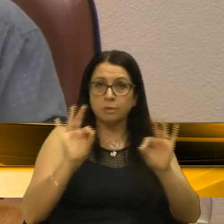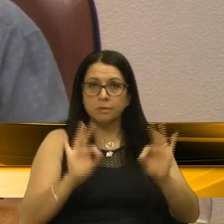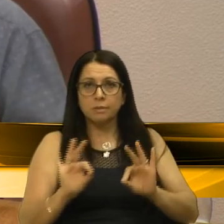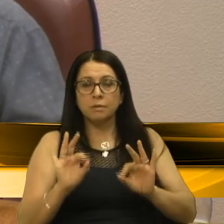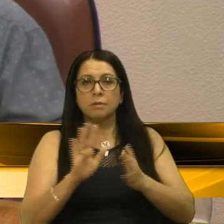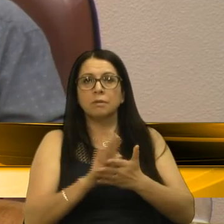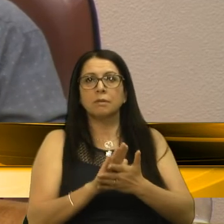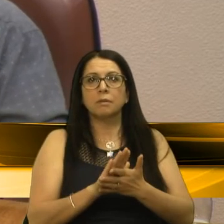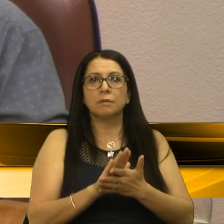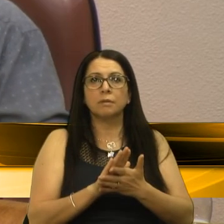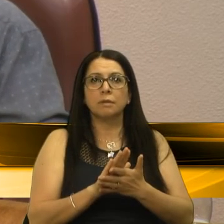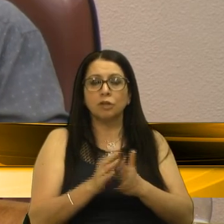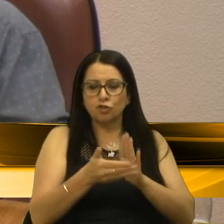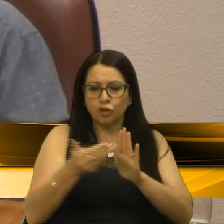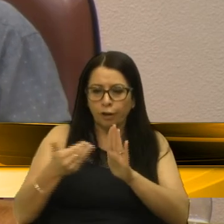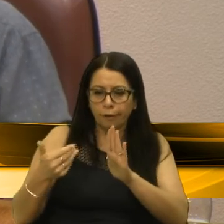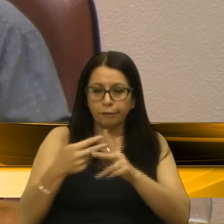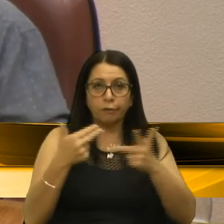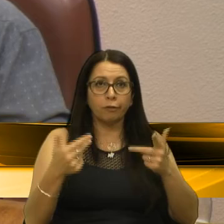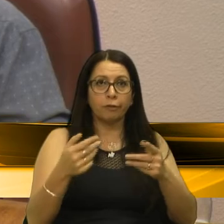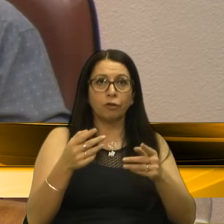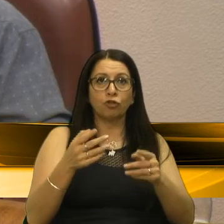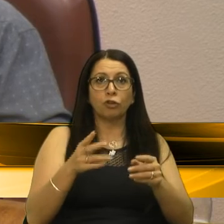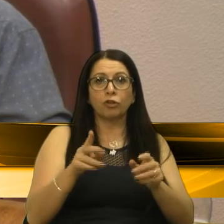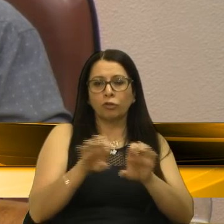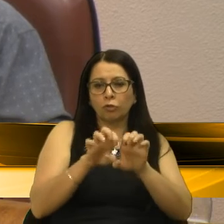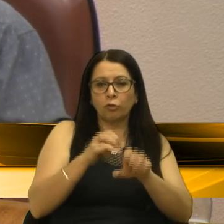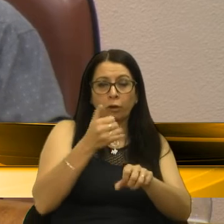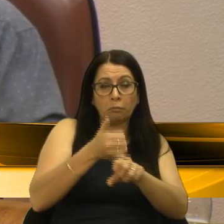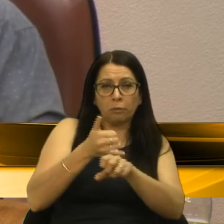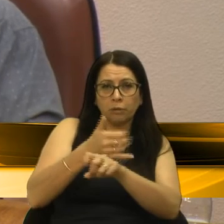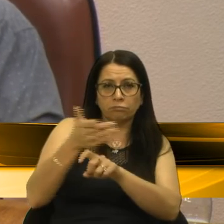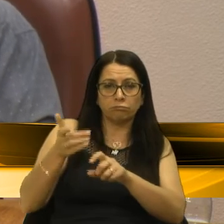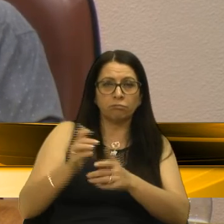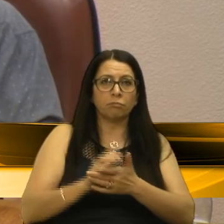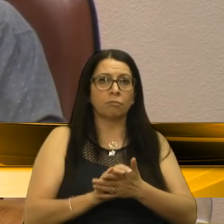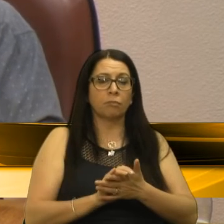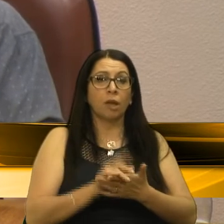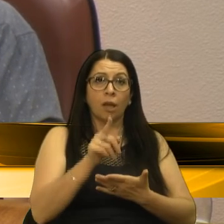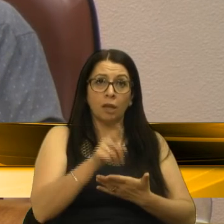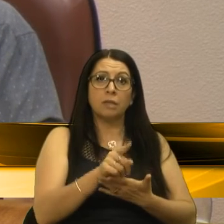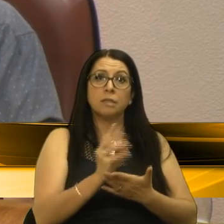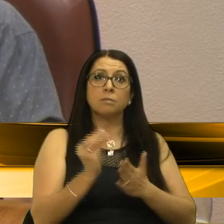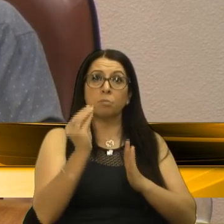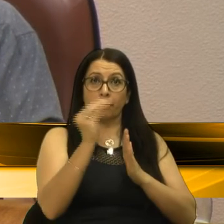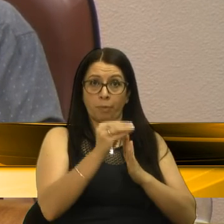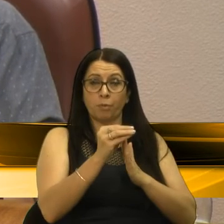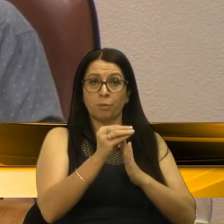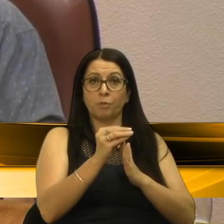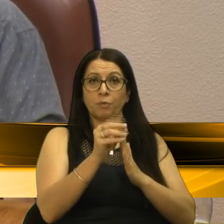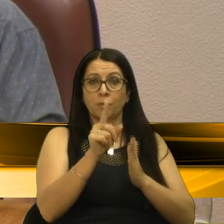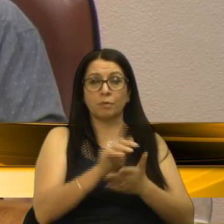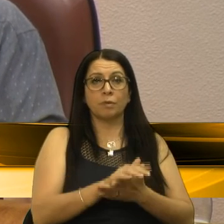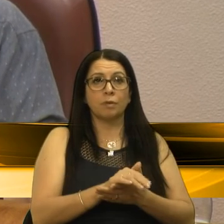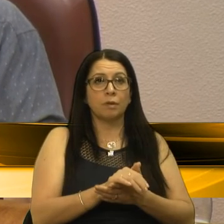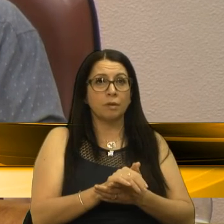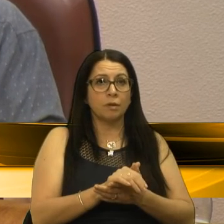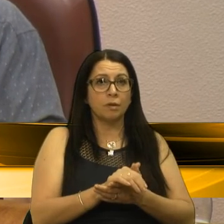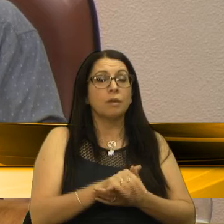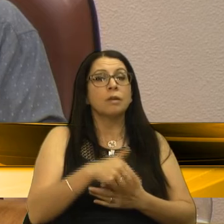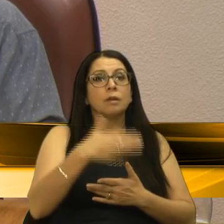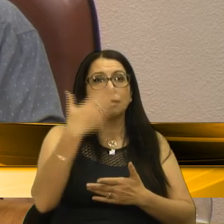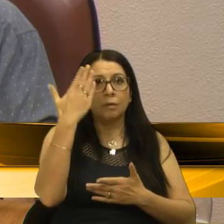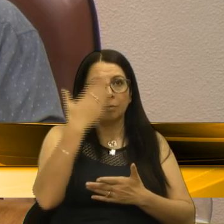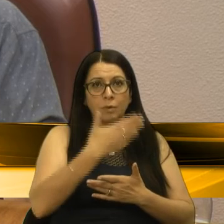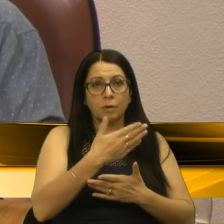e desmontagens de estruturas. Assim, posto o quadro fático, evidencia-se